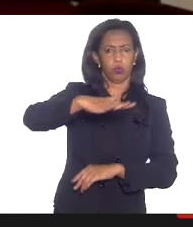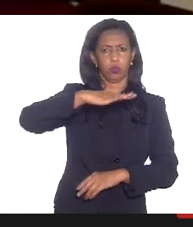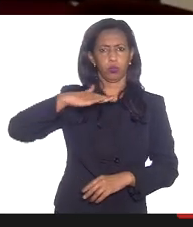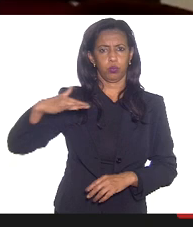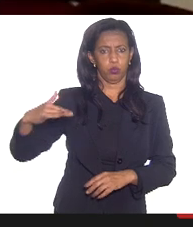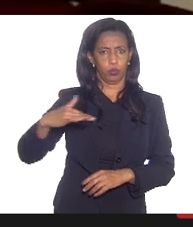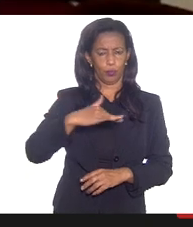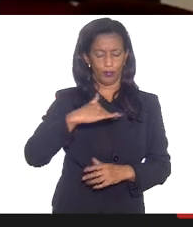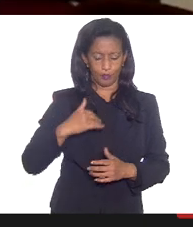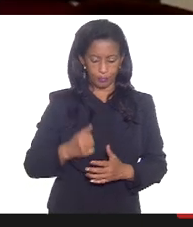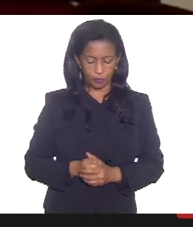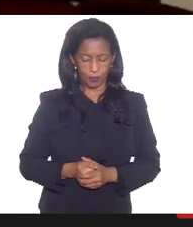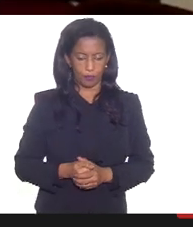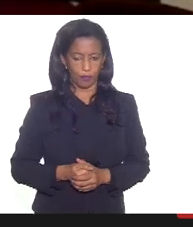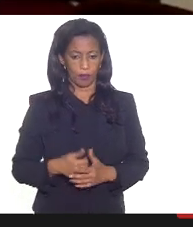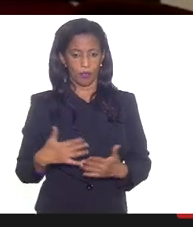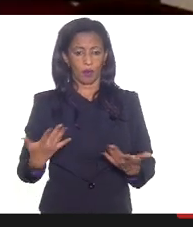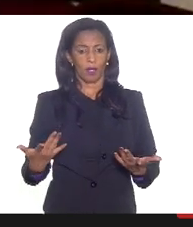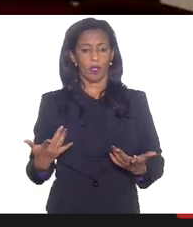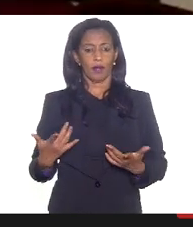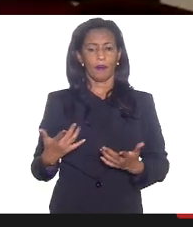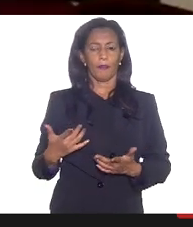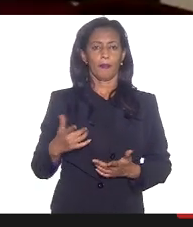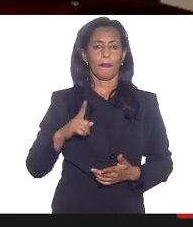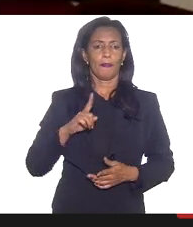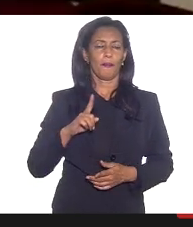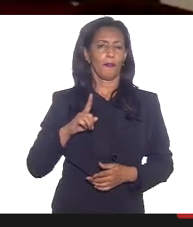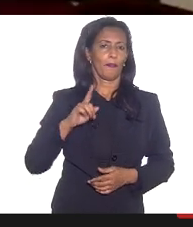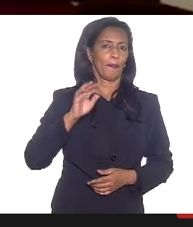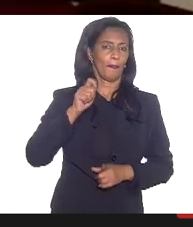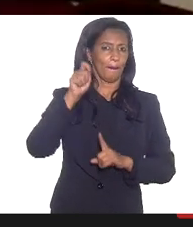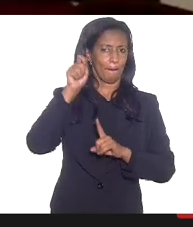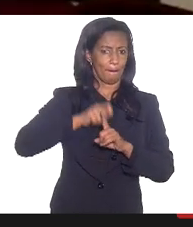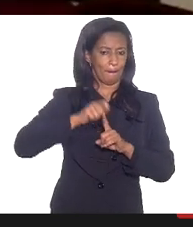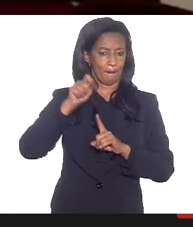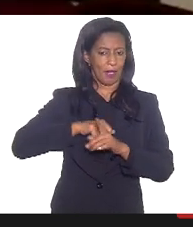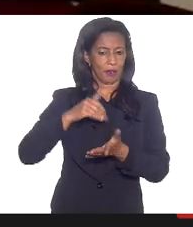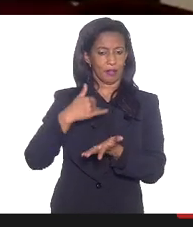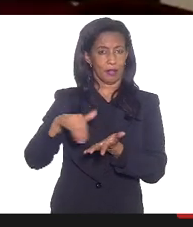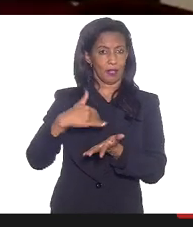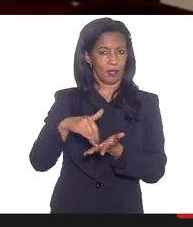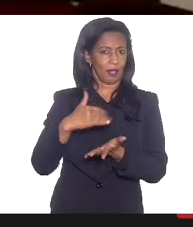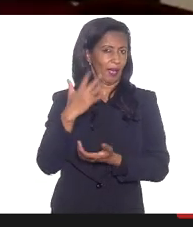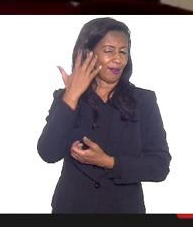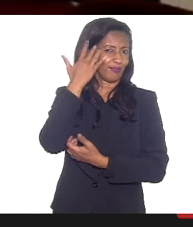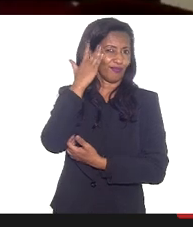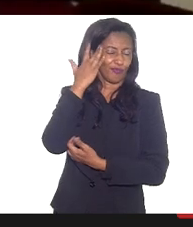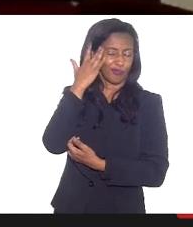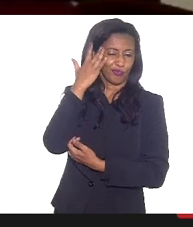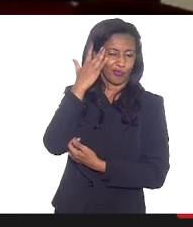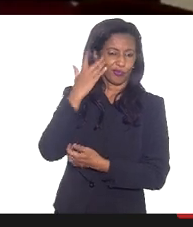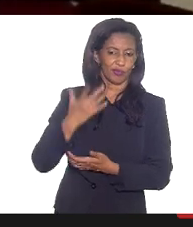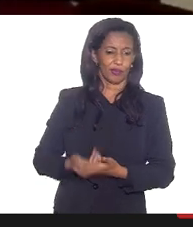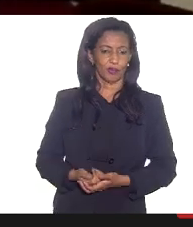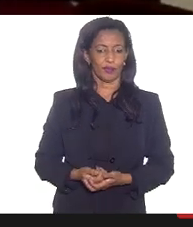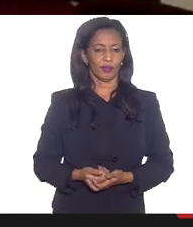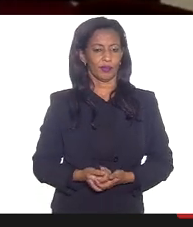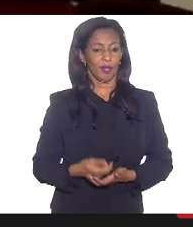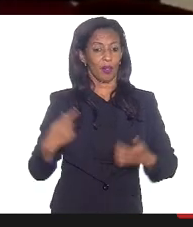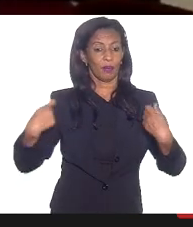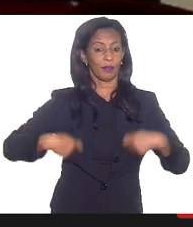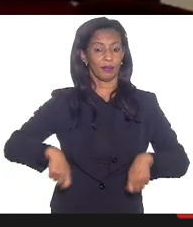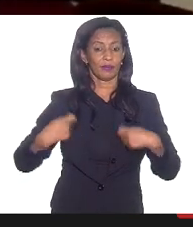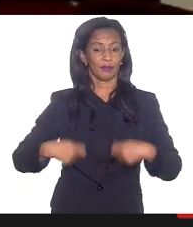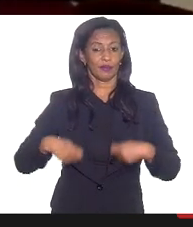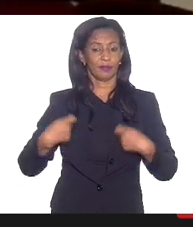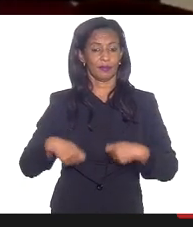Logo no mês de final de novembro, dezembro, o nosso secretário achou que era uma necessidade